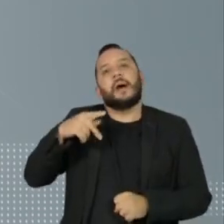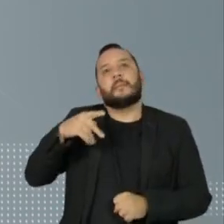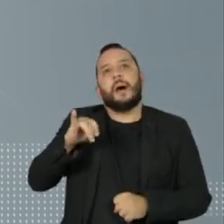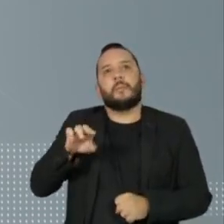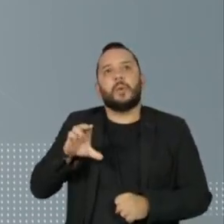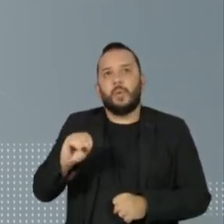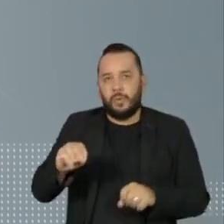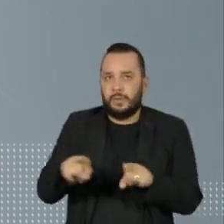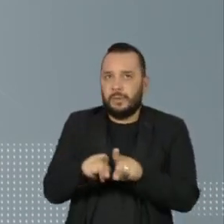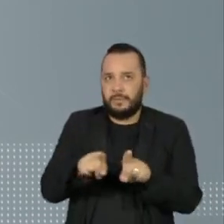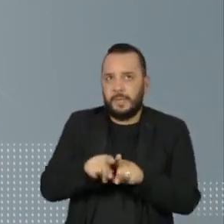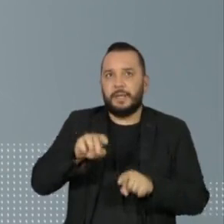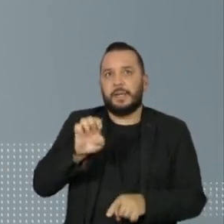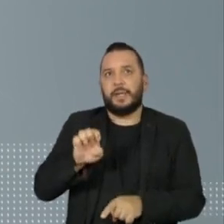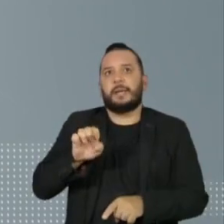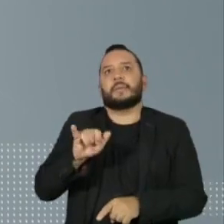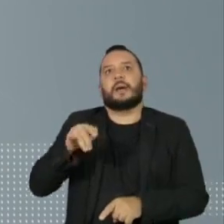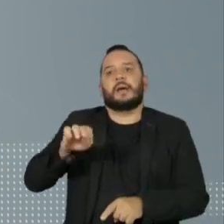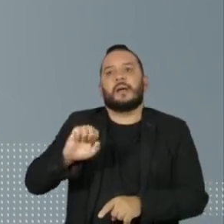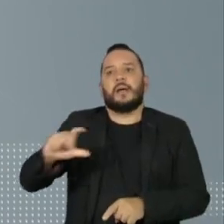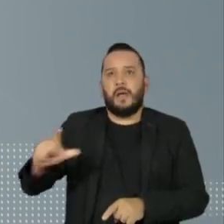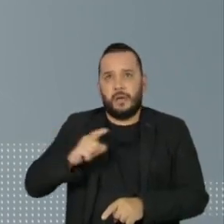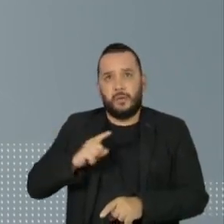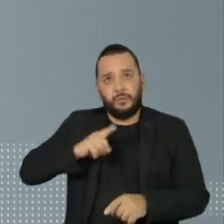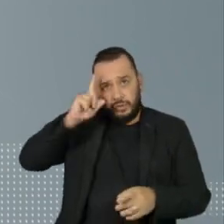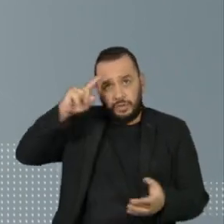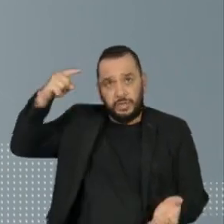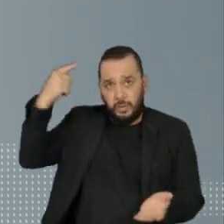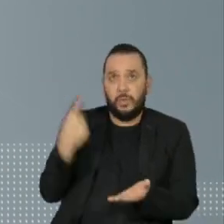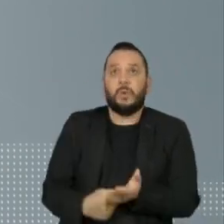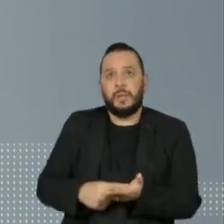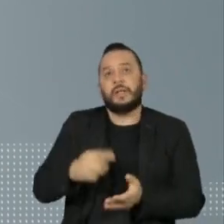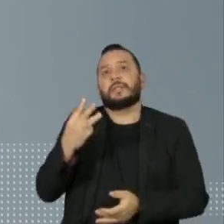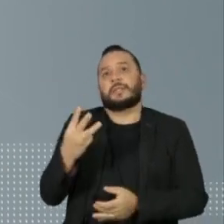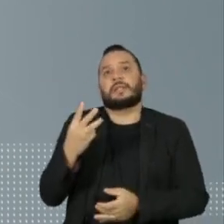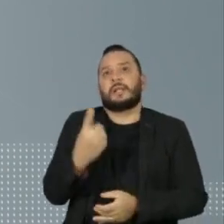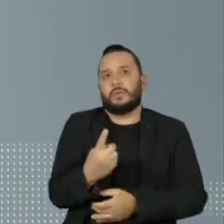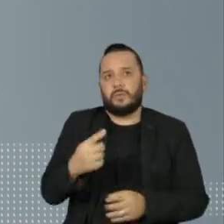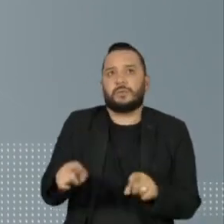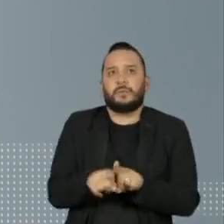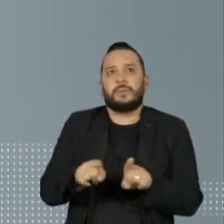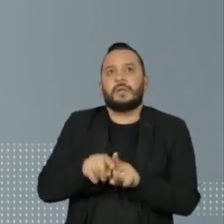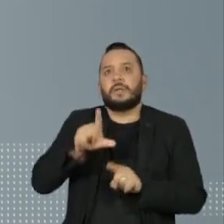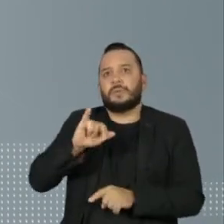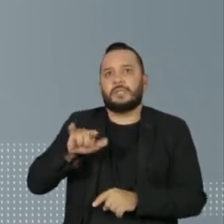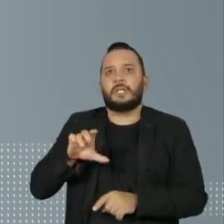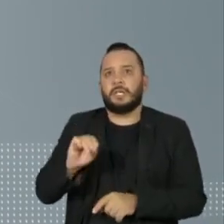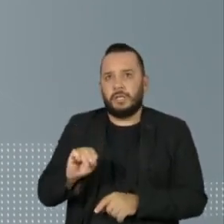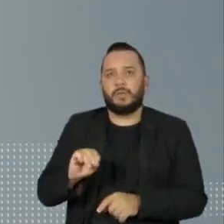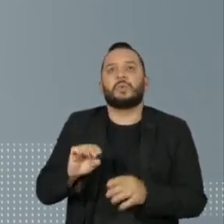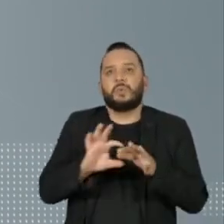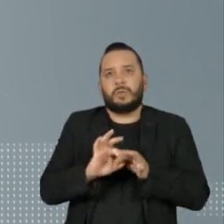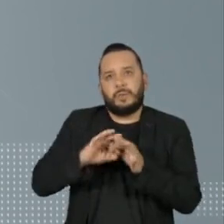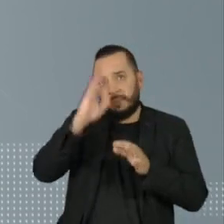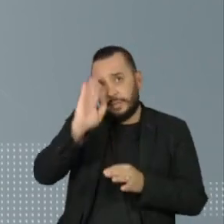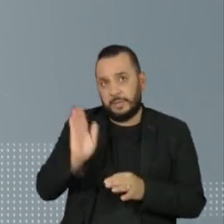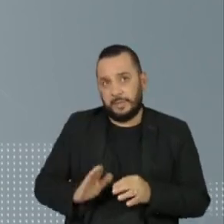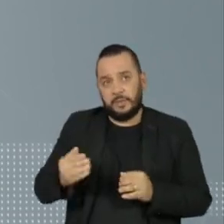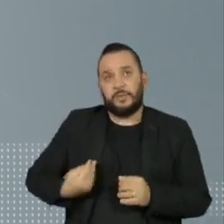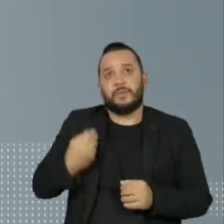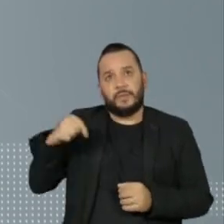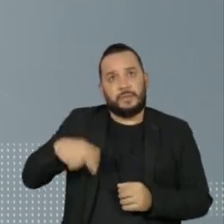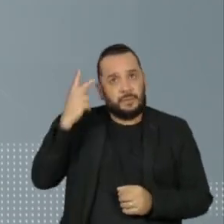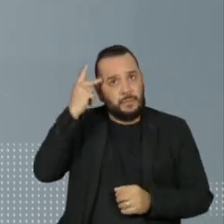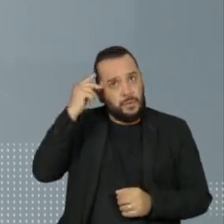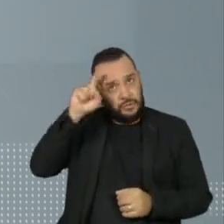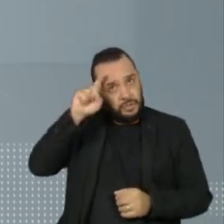descer de José Maria eymael tem agenda sem local definido no dia 31 que você no privado União Brasil confirmam presença em São Paulo